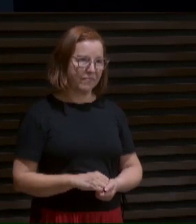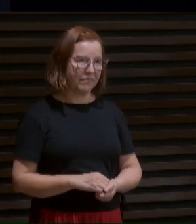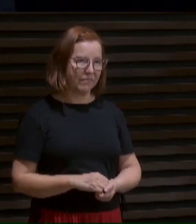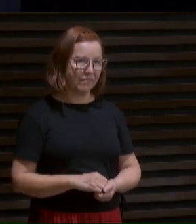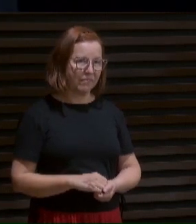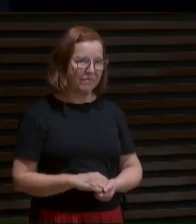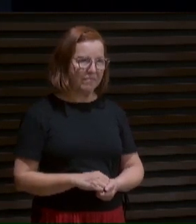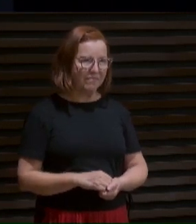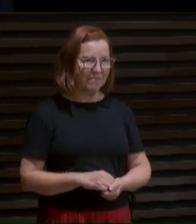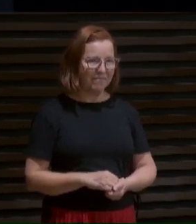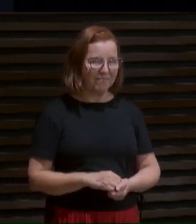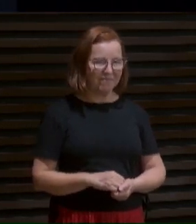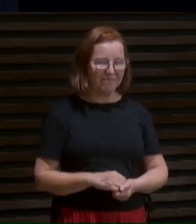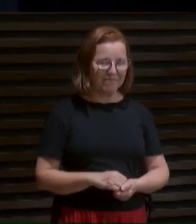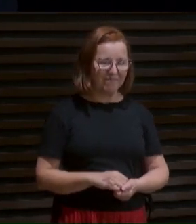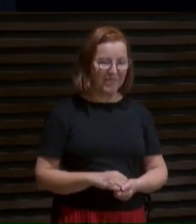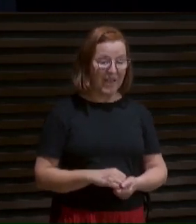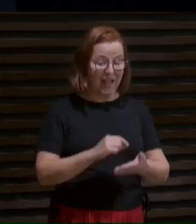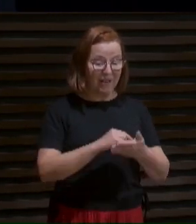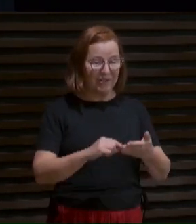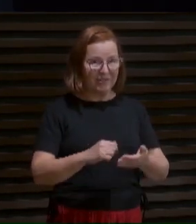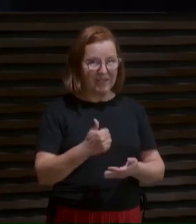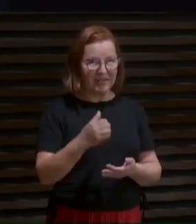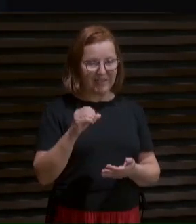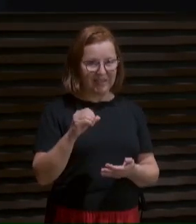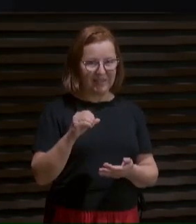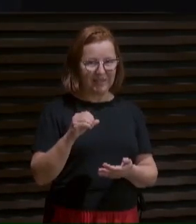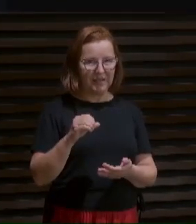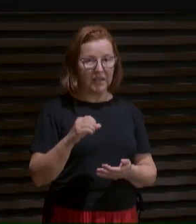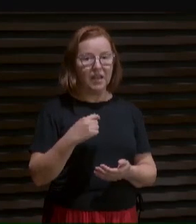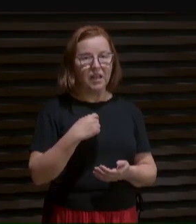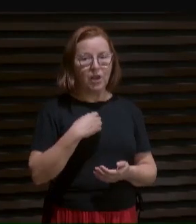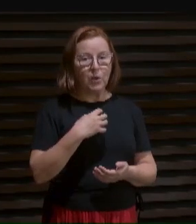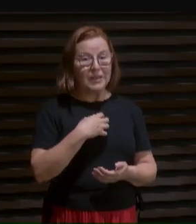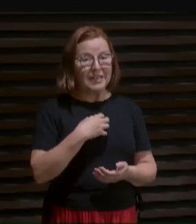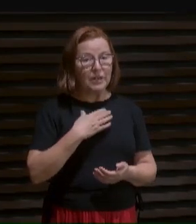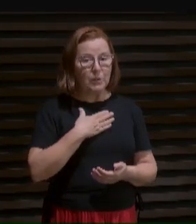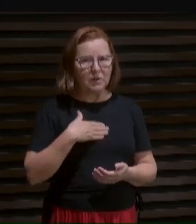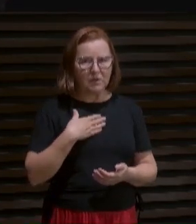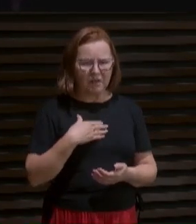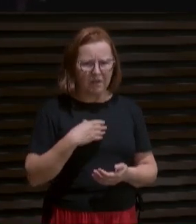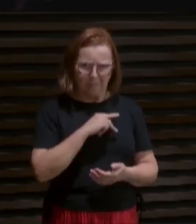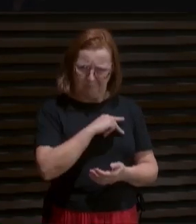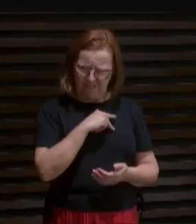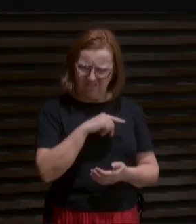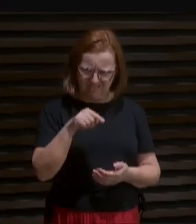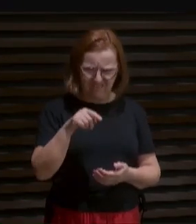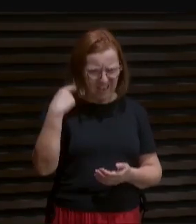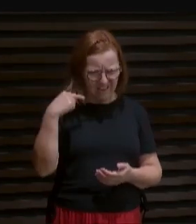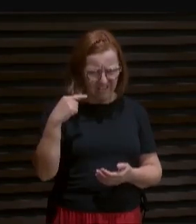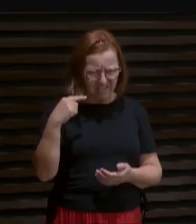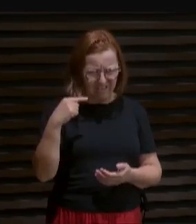Veja mais o que ele diz aqui no verso 10. Pelo que sinto prazer. Paulo, você está louco, Paulo? Sinto prazer